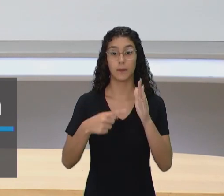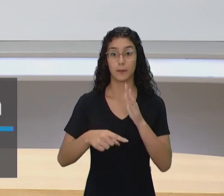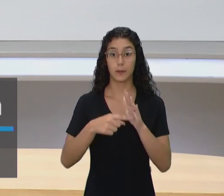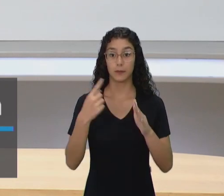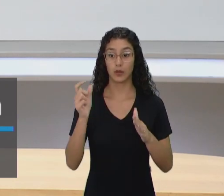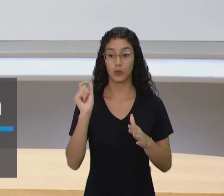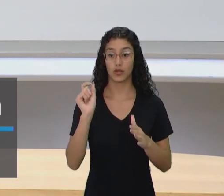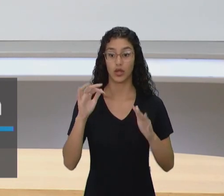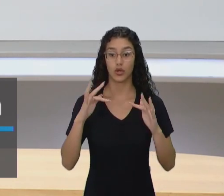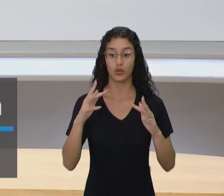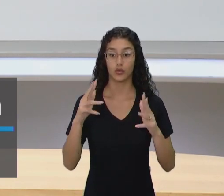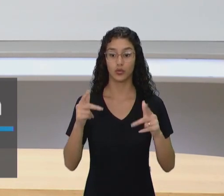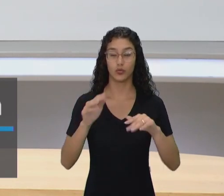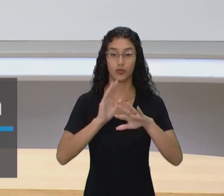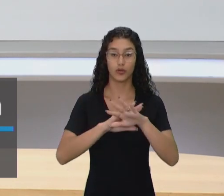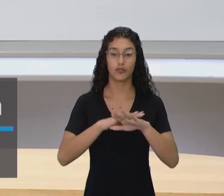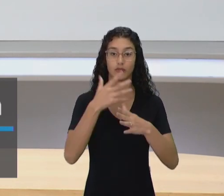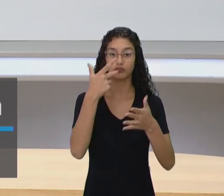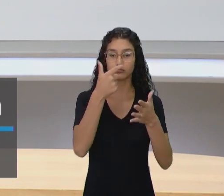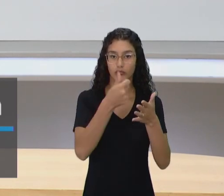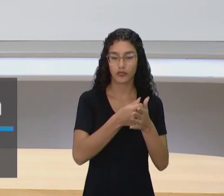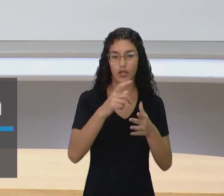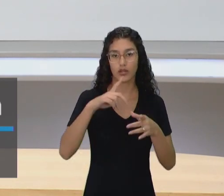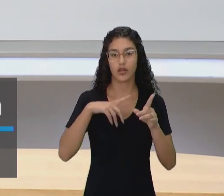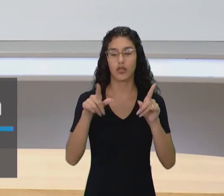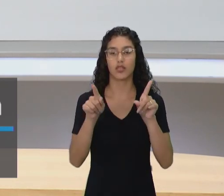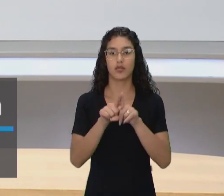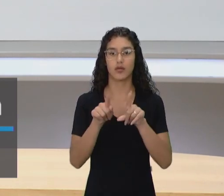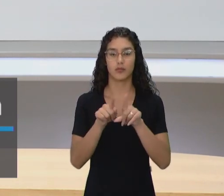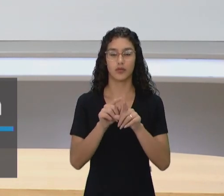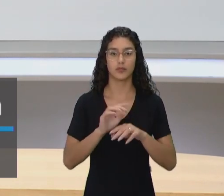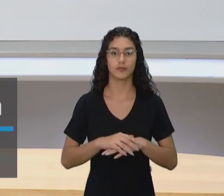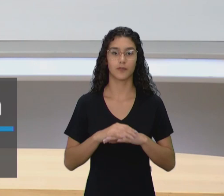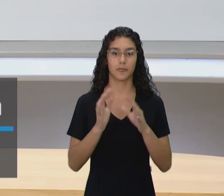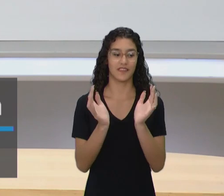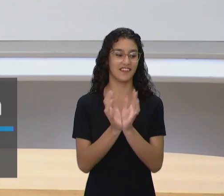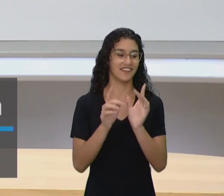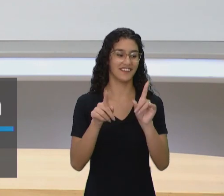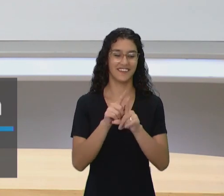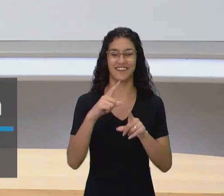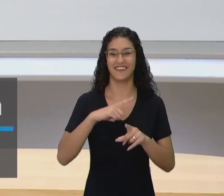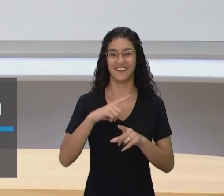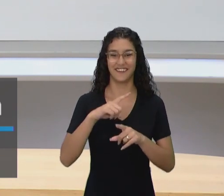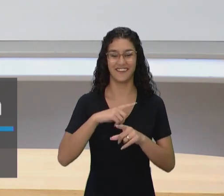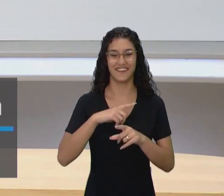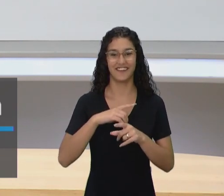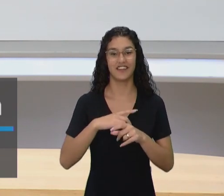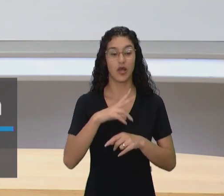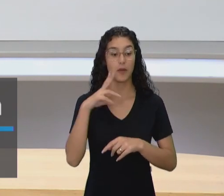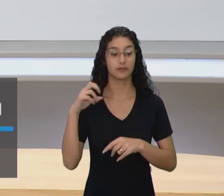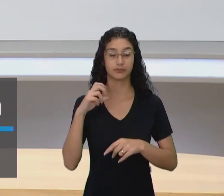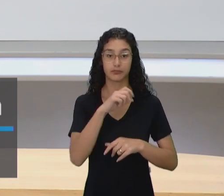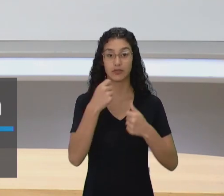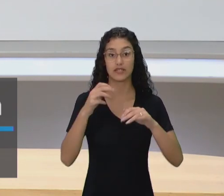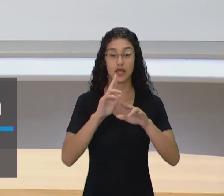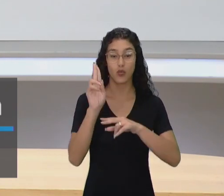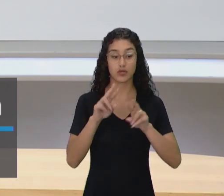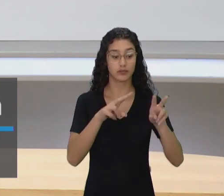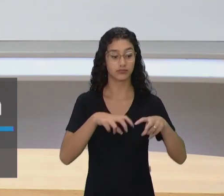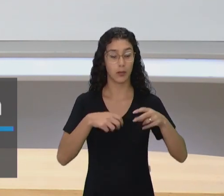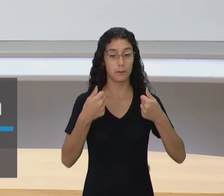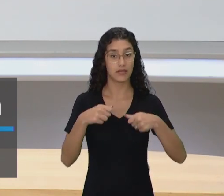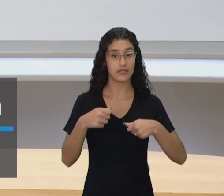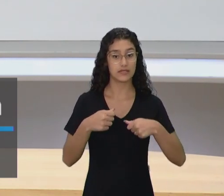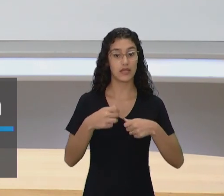que tudo que vai ser aprovado para, por exemplo, qualquer agrotóxico que tiver que ser usado na agricultura, precisa ser